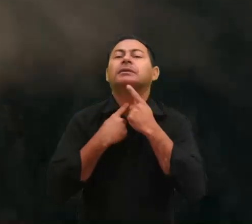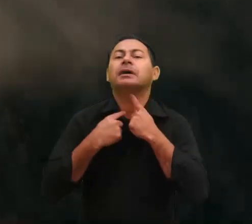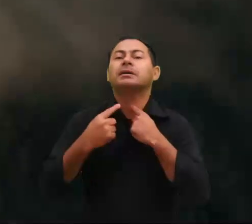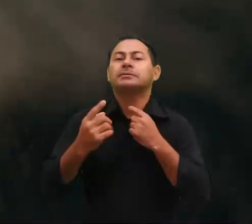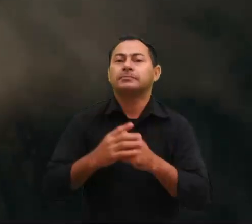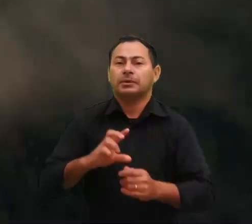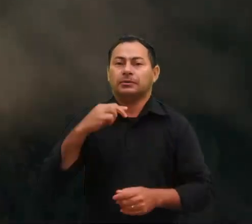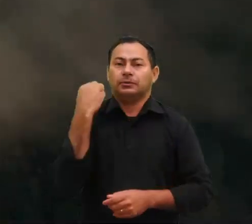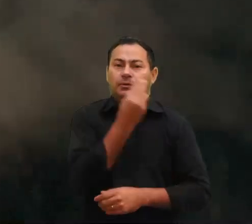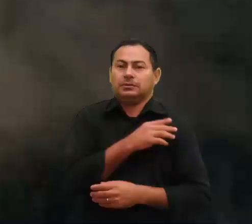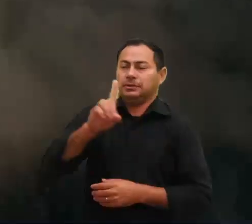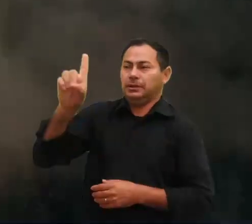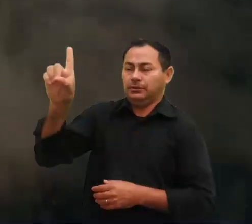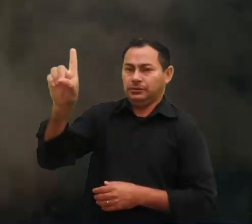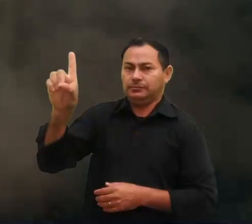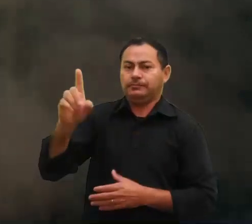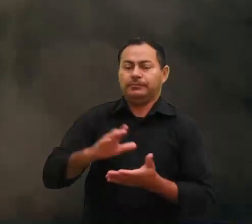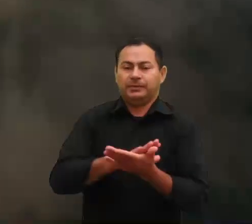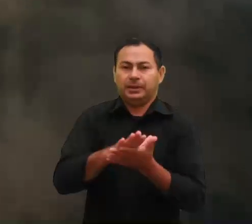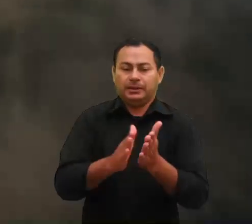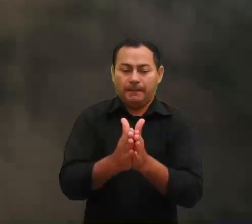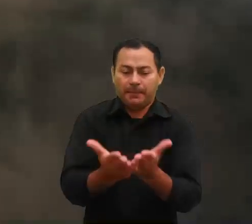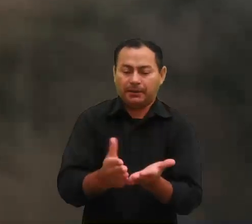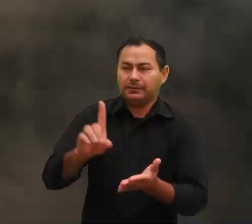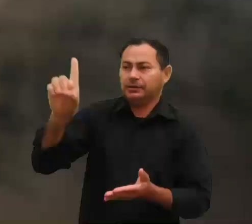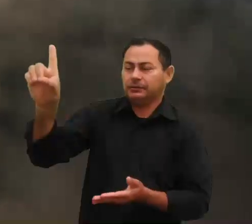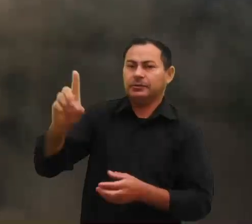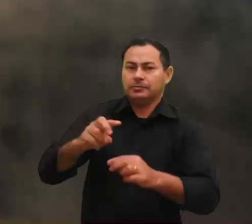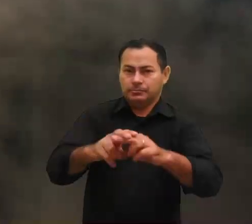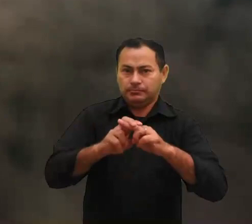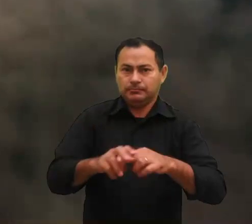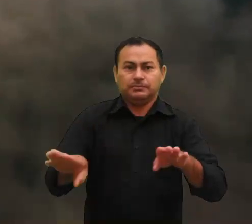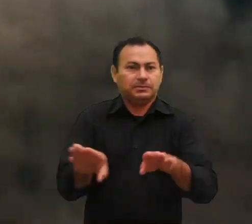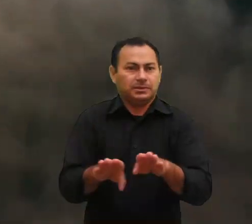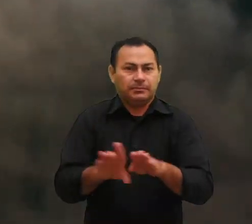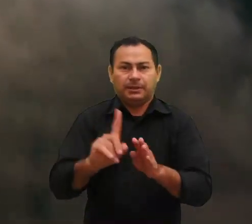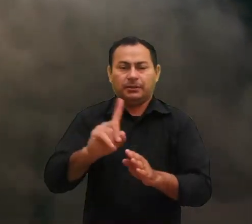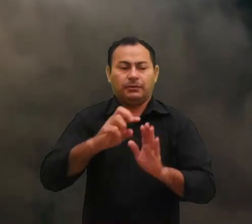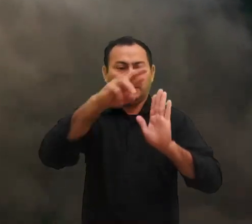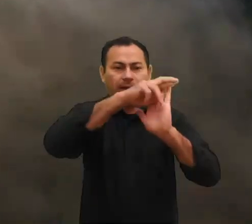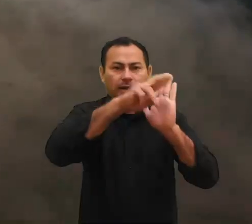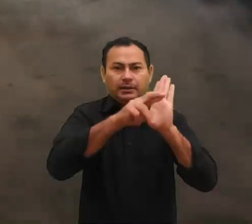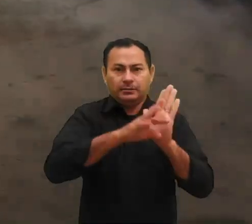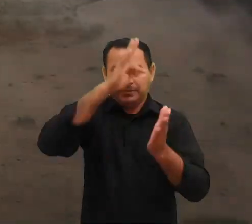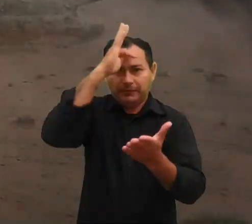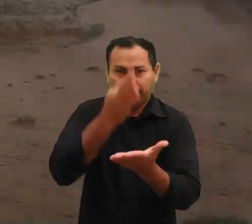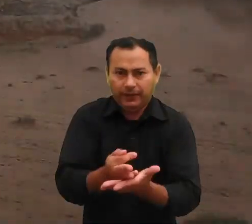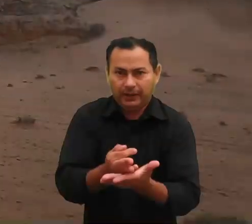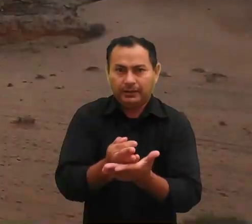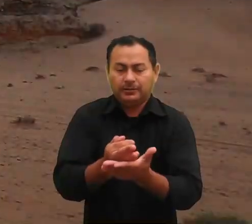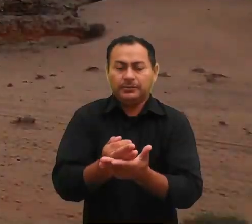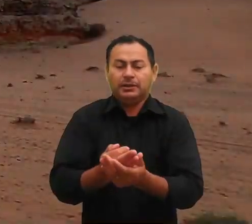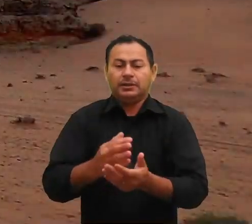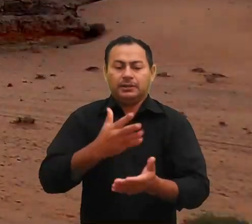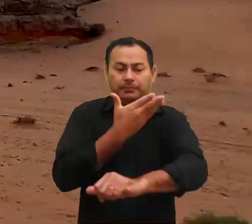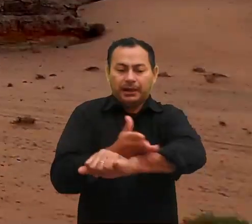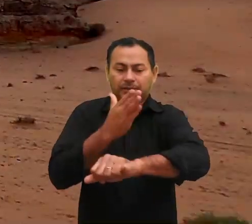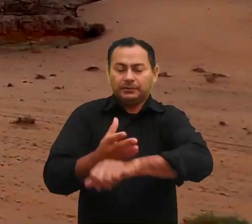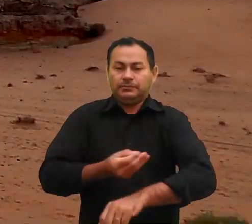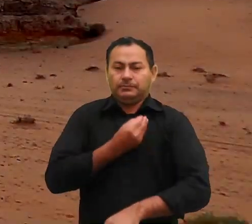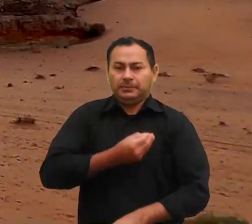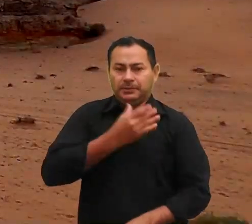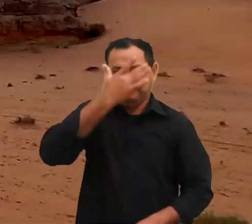da vontade do nosso Deus e nem a palavra de Deus, e por isso também ela não é a regra de fé e prática da vida